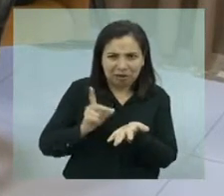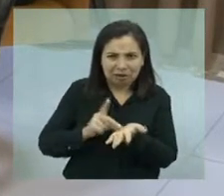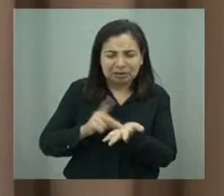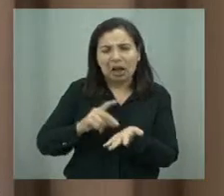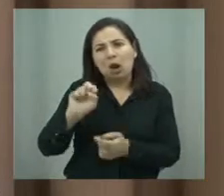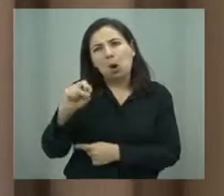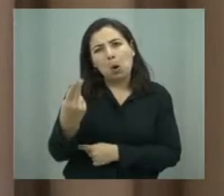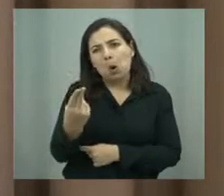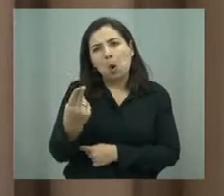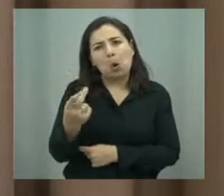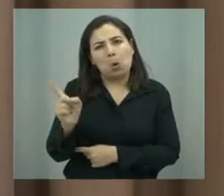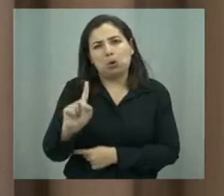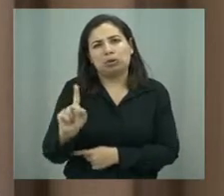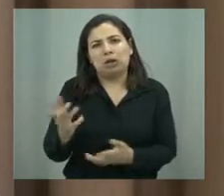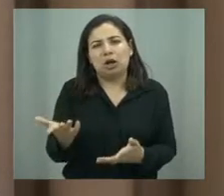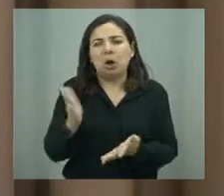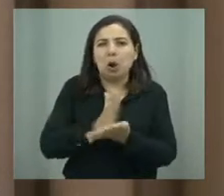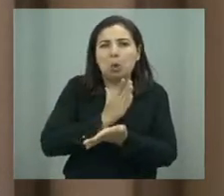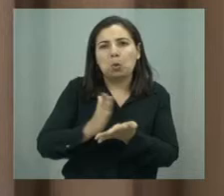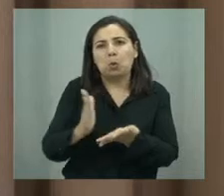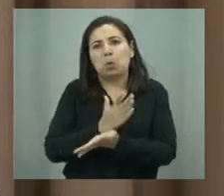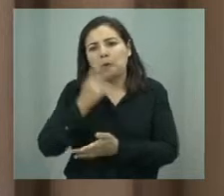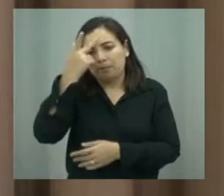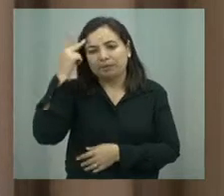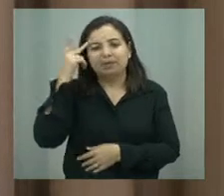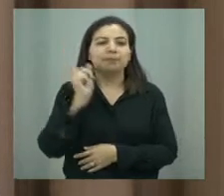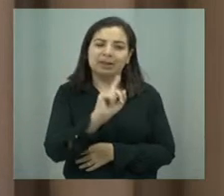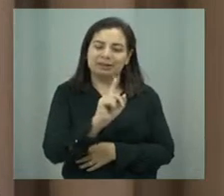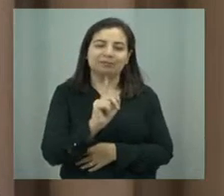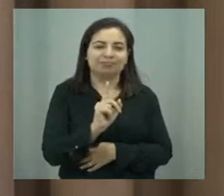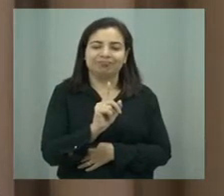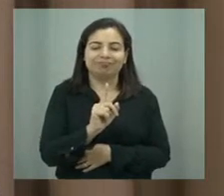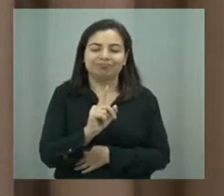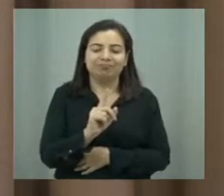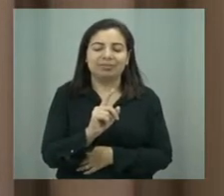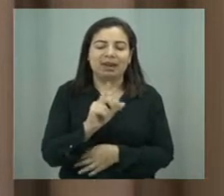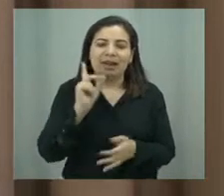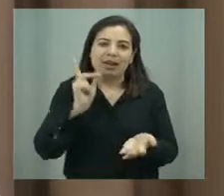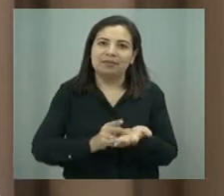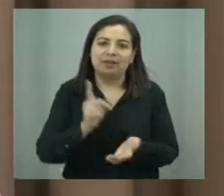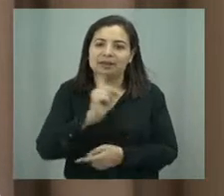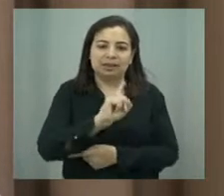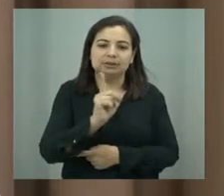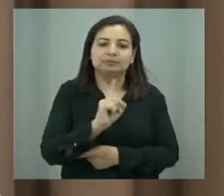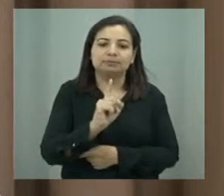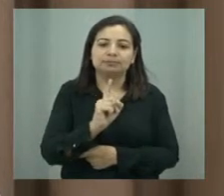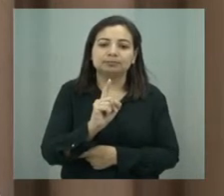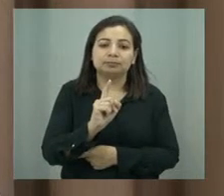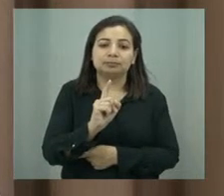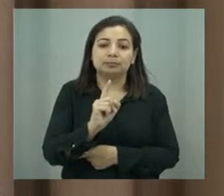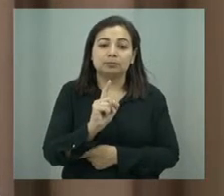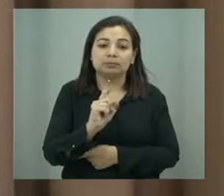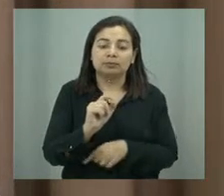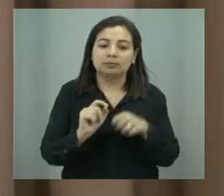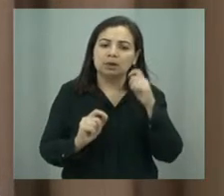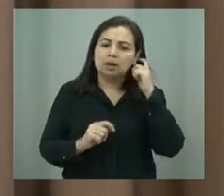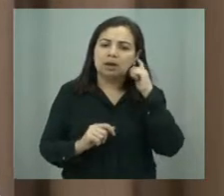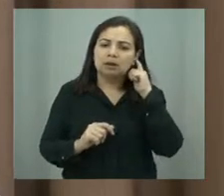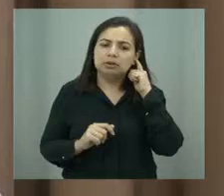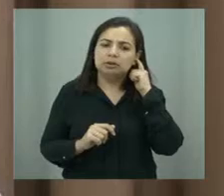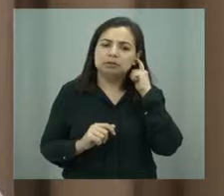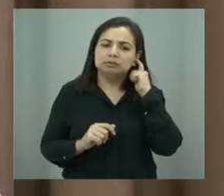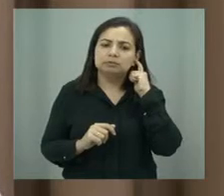doutor, ou é só quando alguma situação acontece? Não, é fato isso, assim, porque eu sempre falo, assim, para os pacientes que procuram, até aqueles,